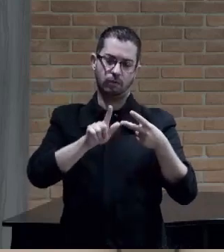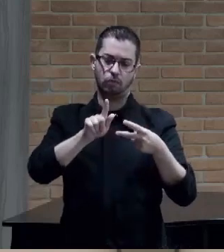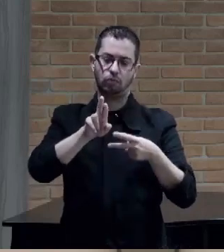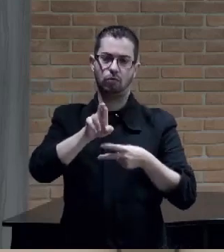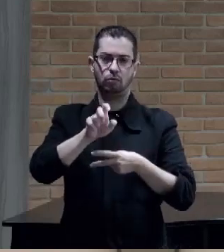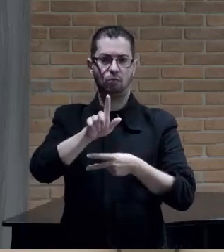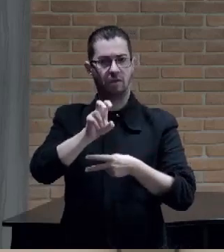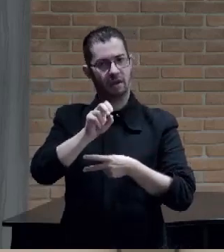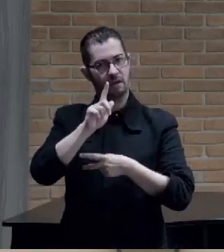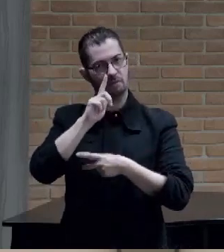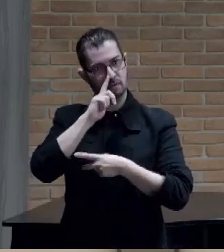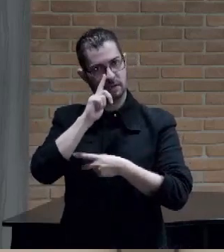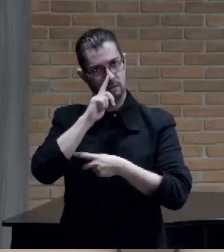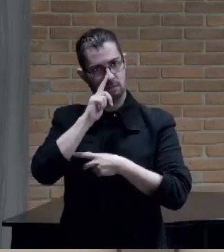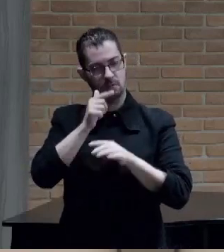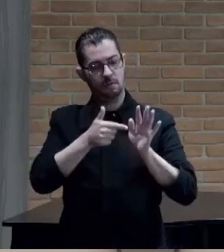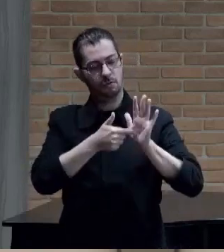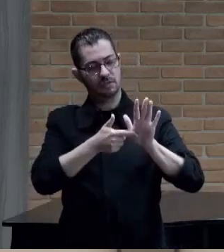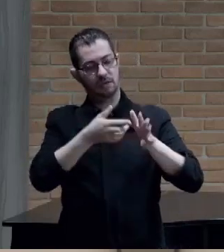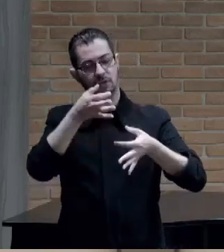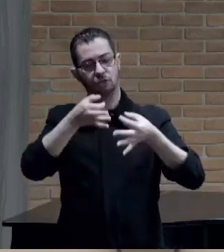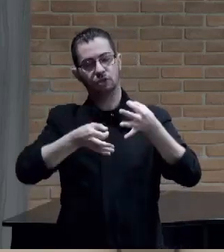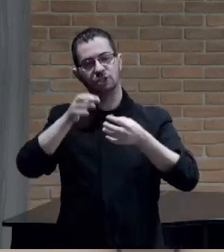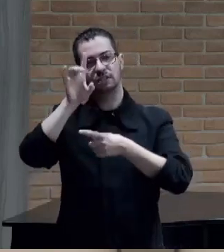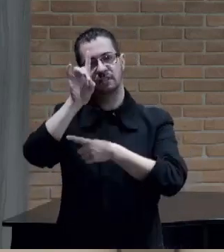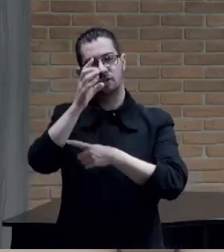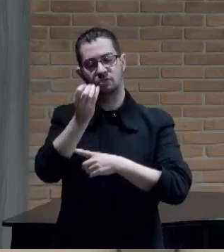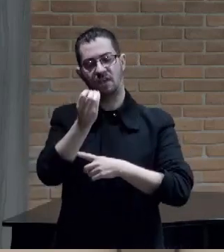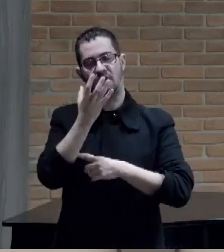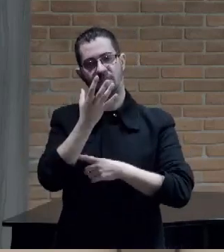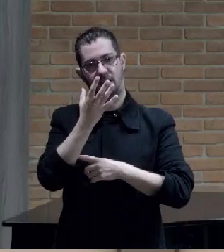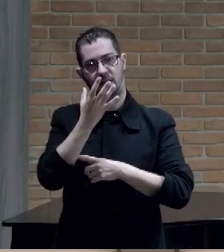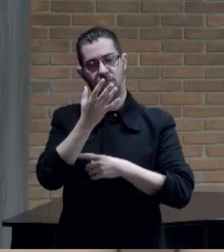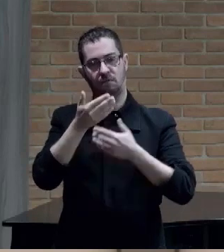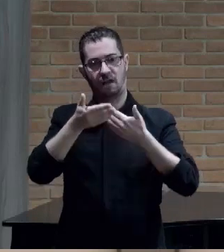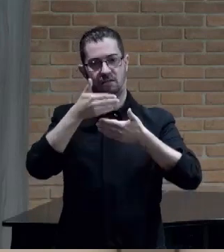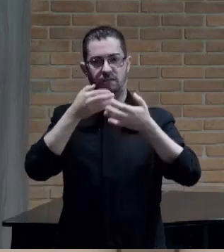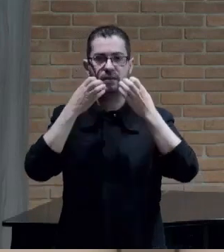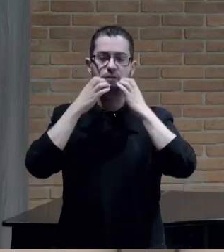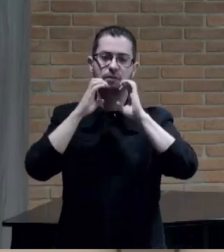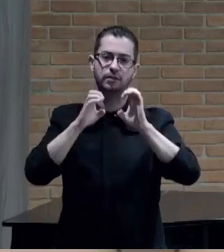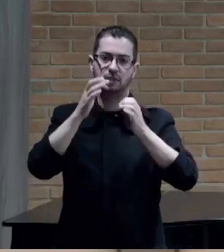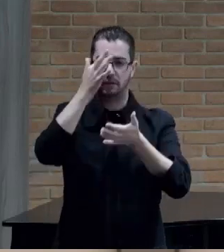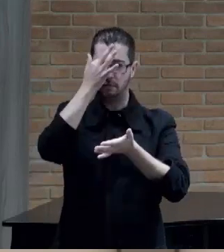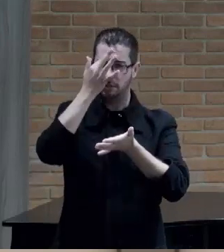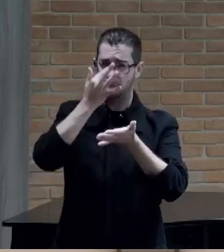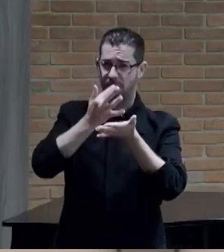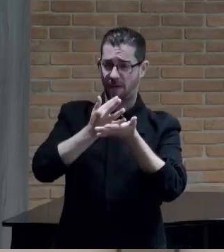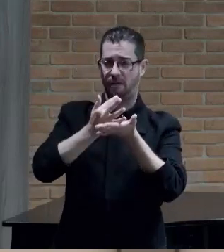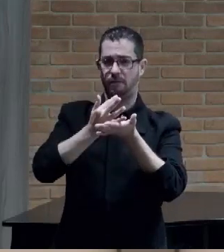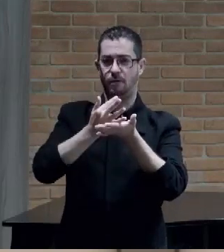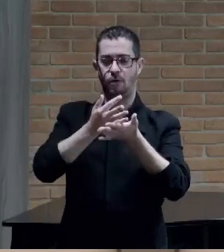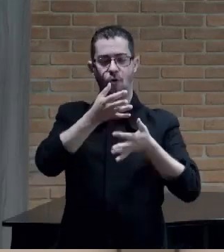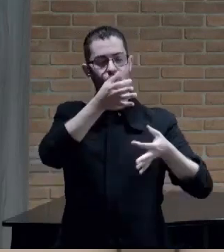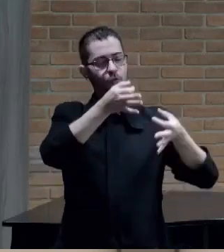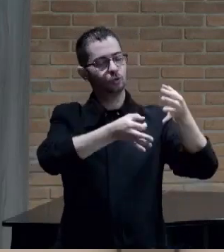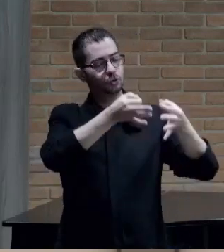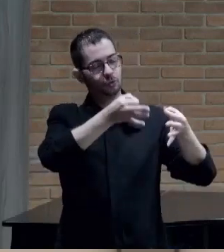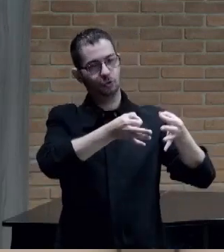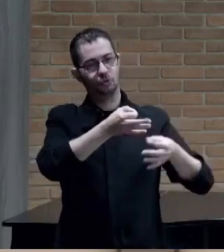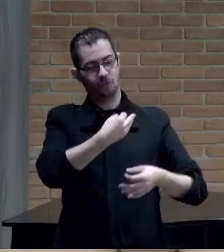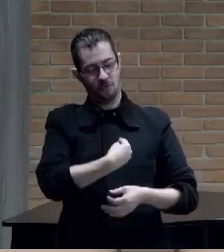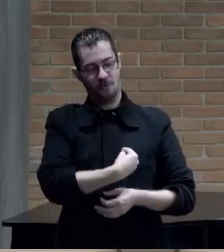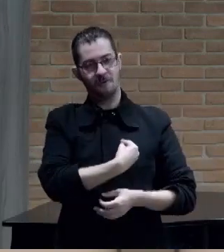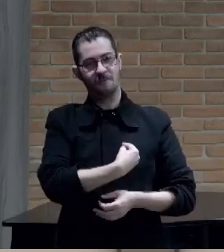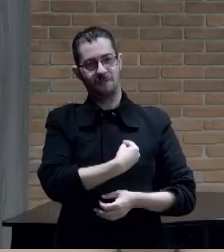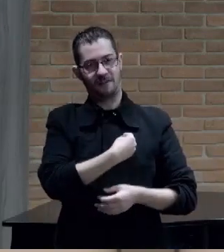de Deus se revela no evangelho de fé em fé, como está escrito: o justo viverá